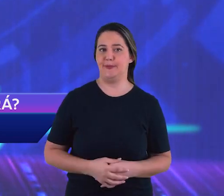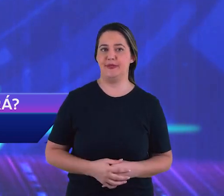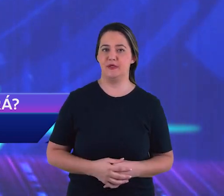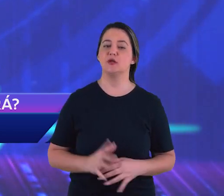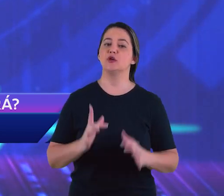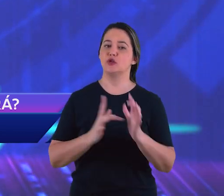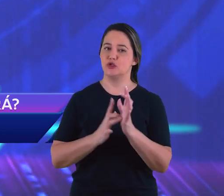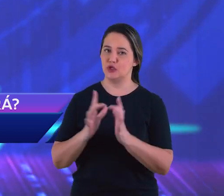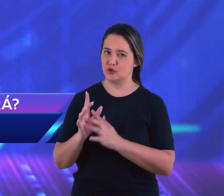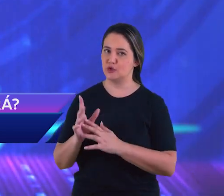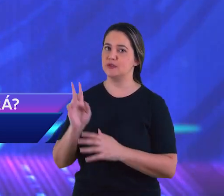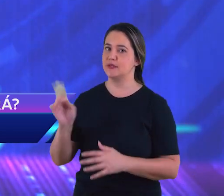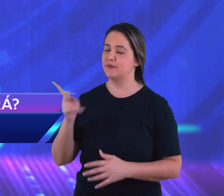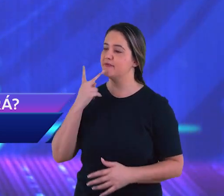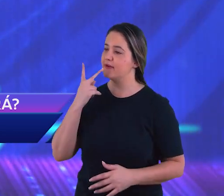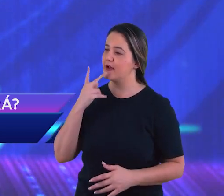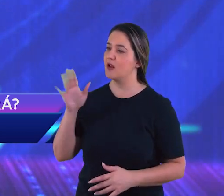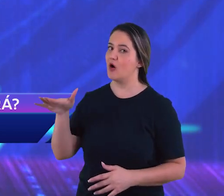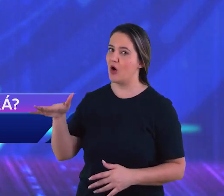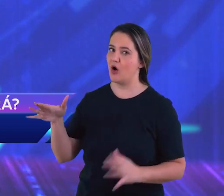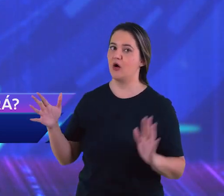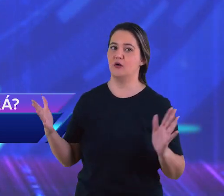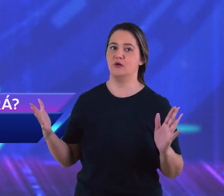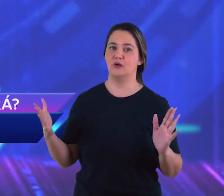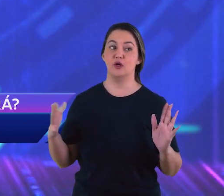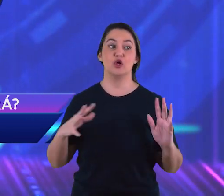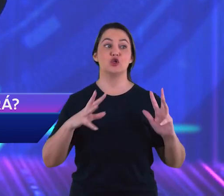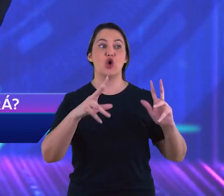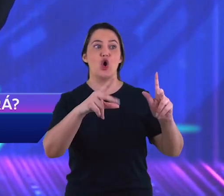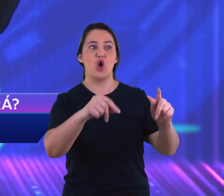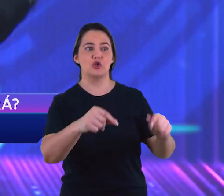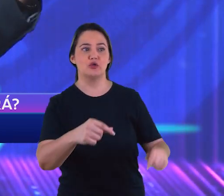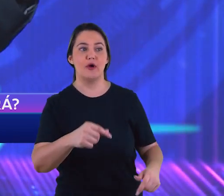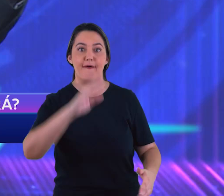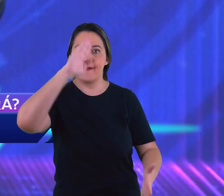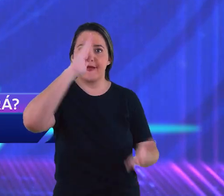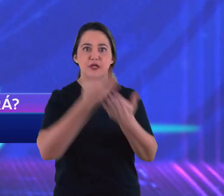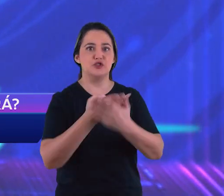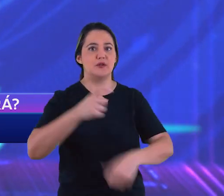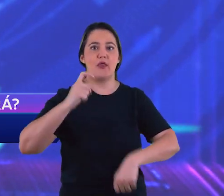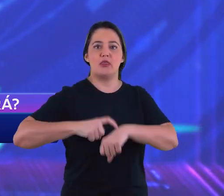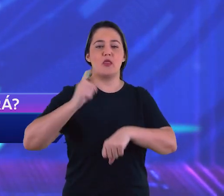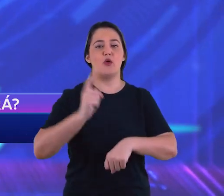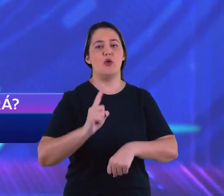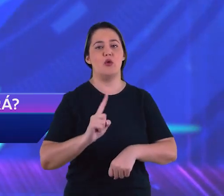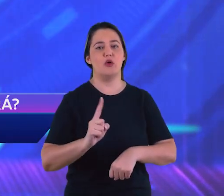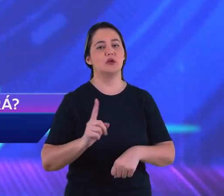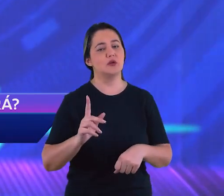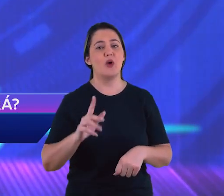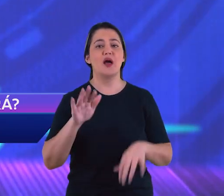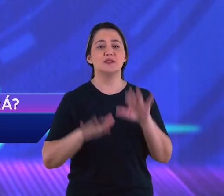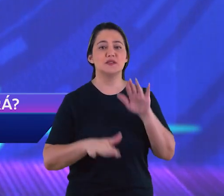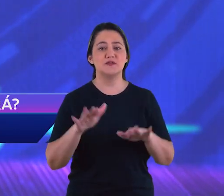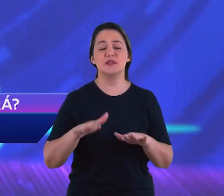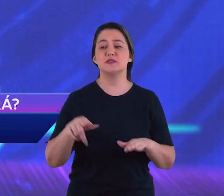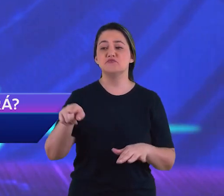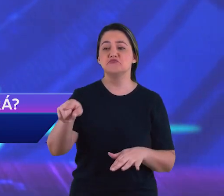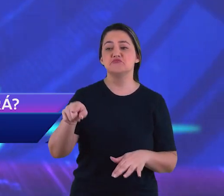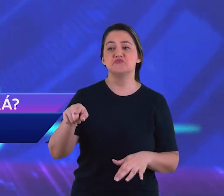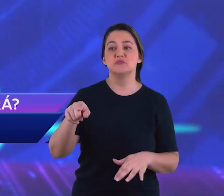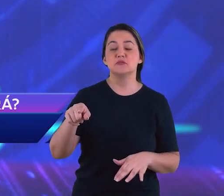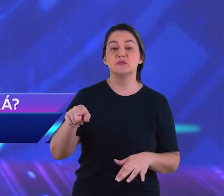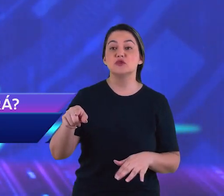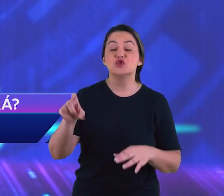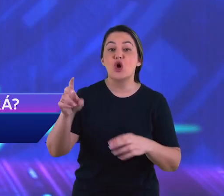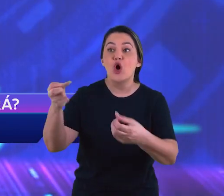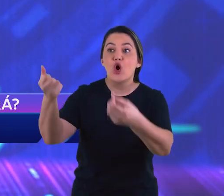ver. E Jesus mesmo ressalta e reforça que nem todos veem, mas creem. E são bem-aventurados esses